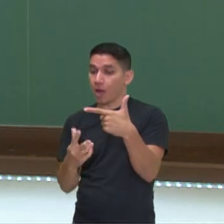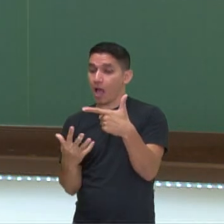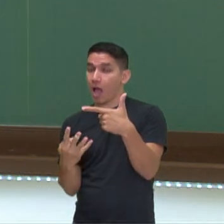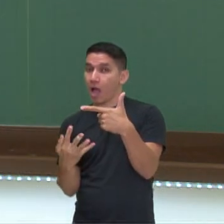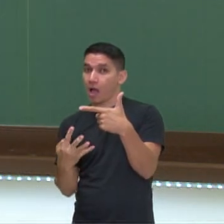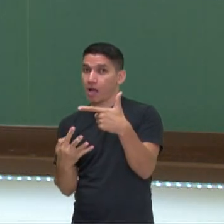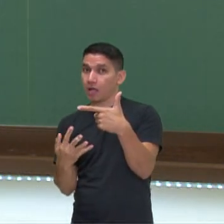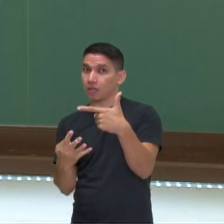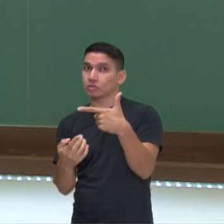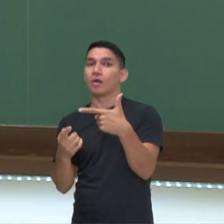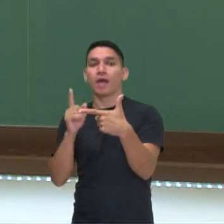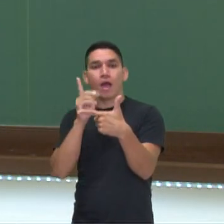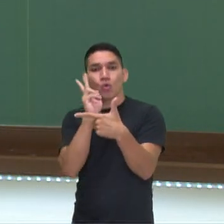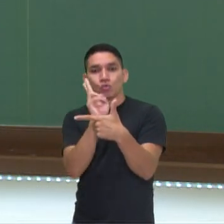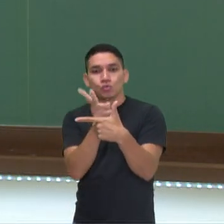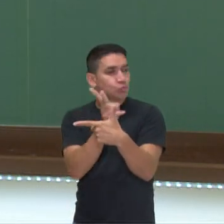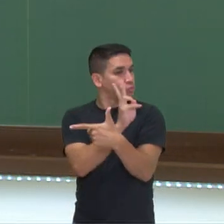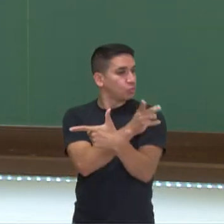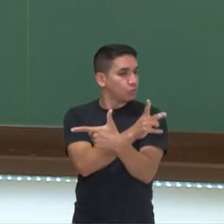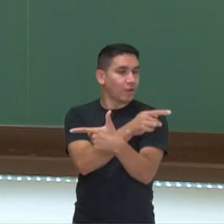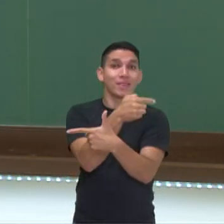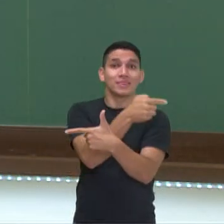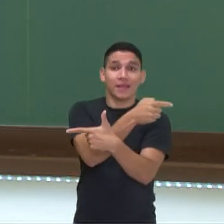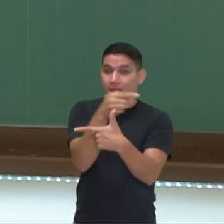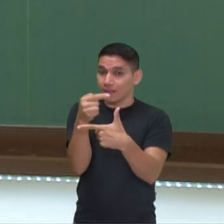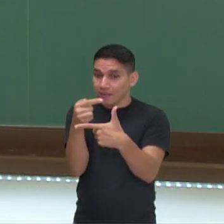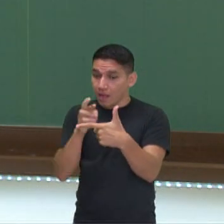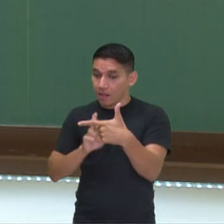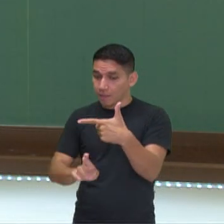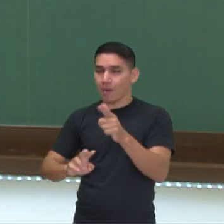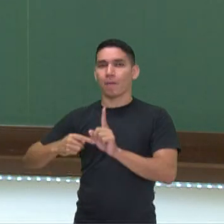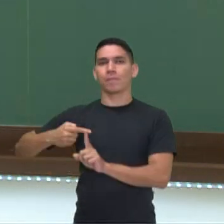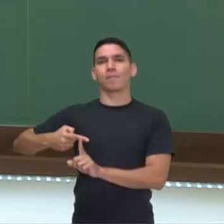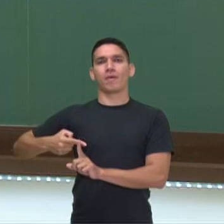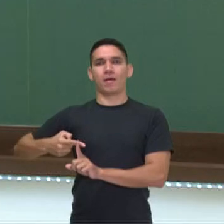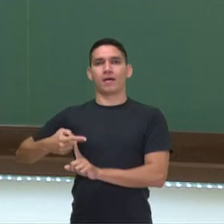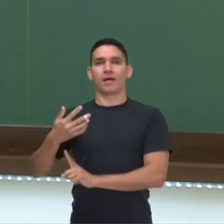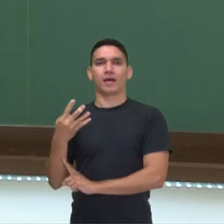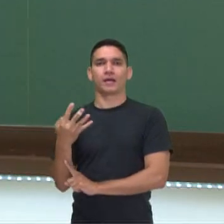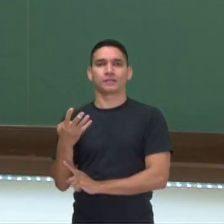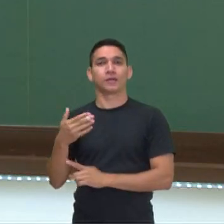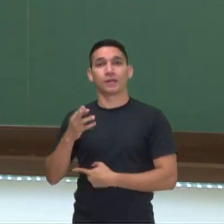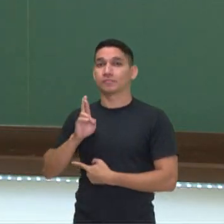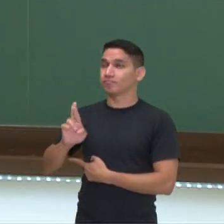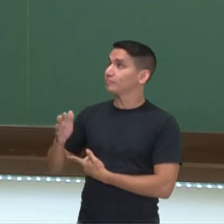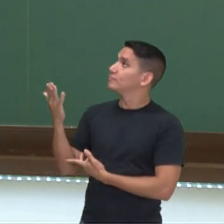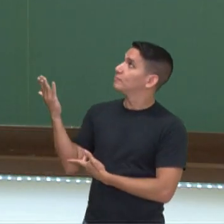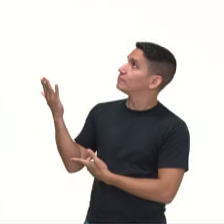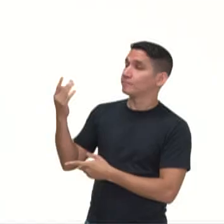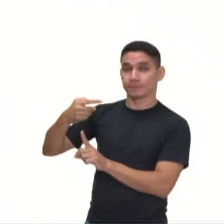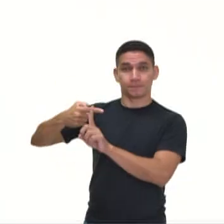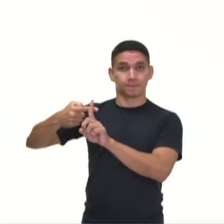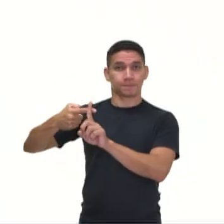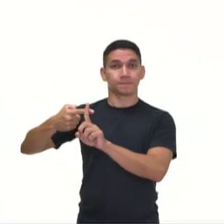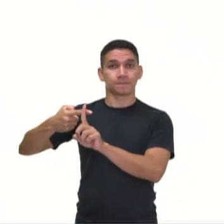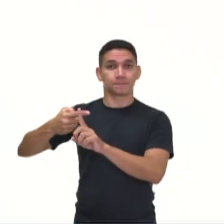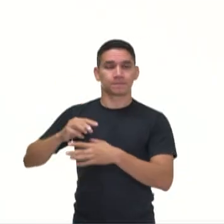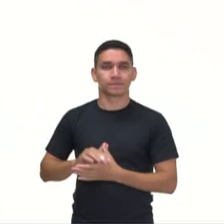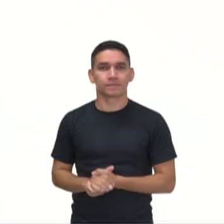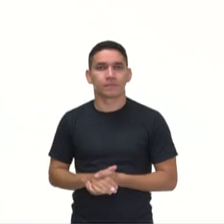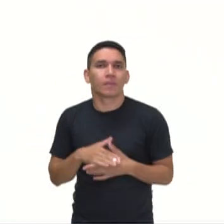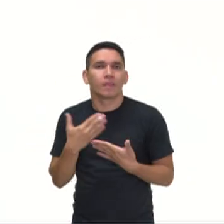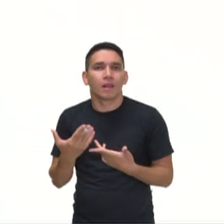estou dividindo dois números negativos vai ficar mais 14 resultado fica positivo